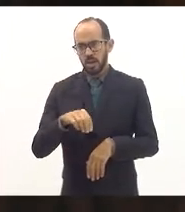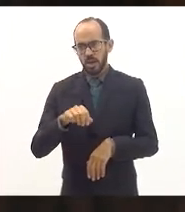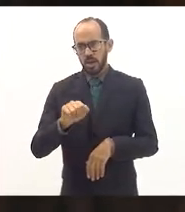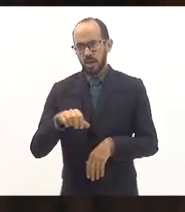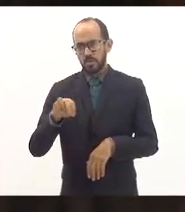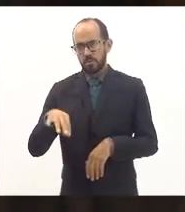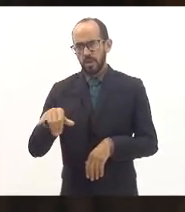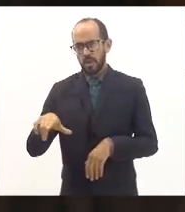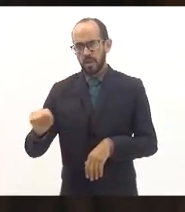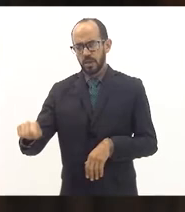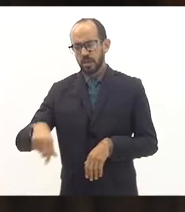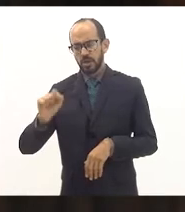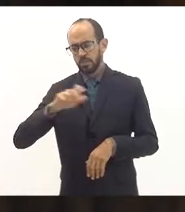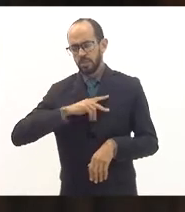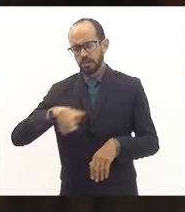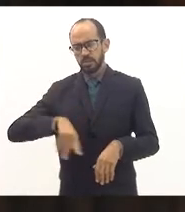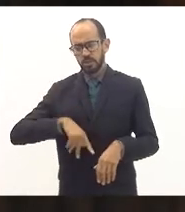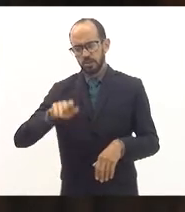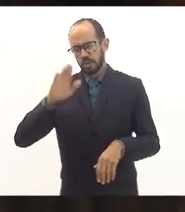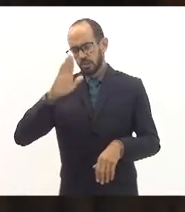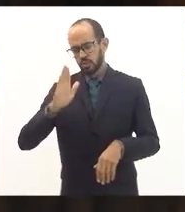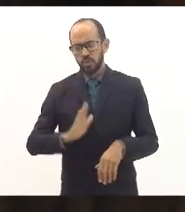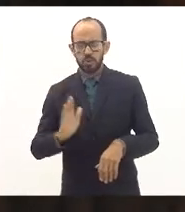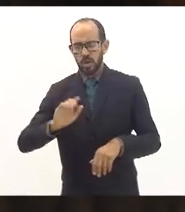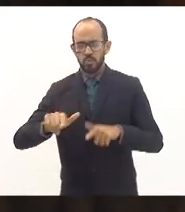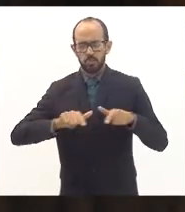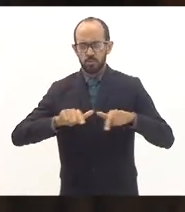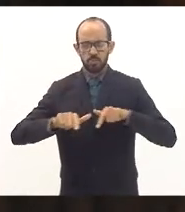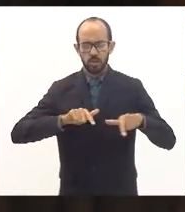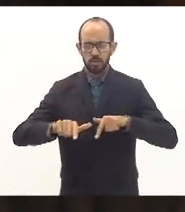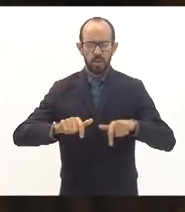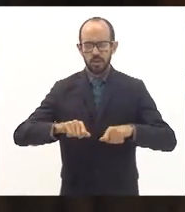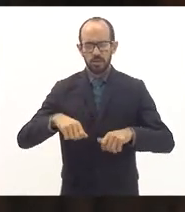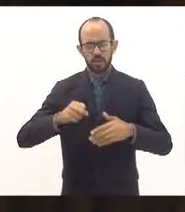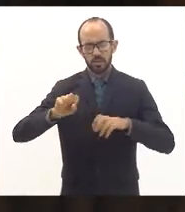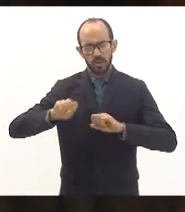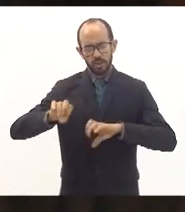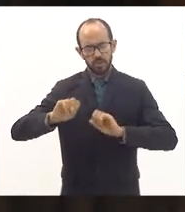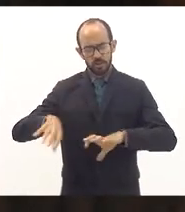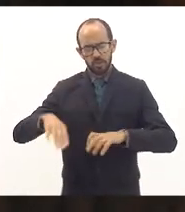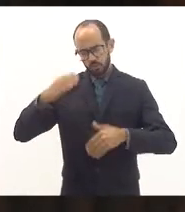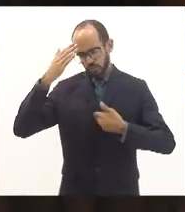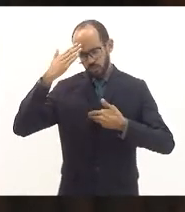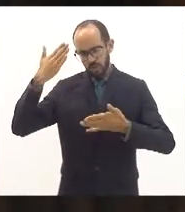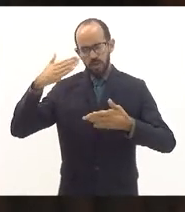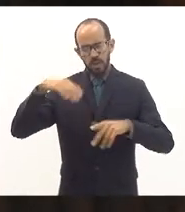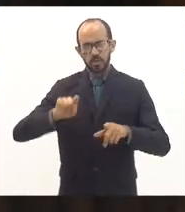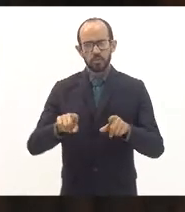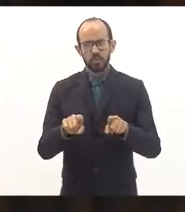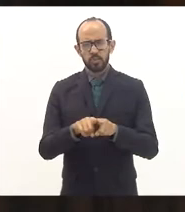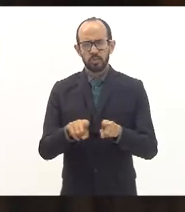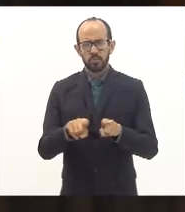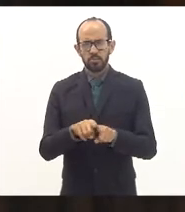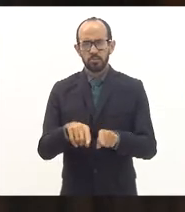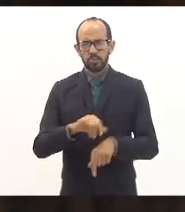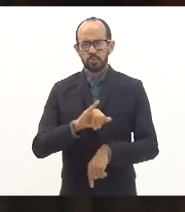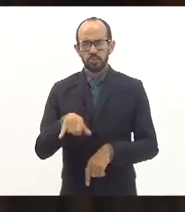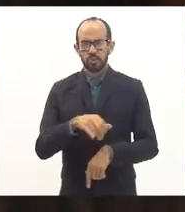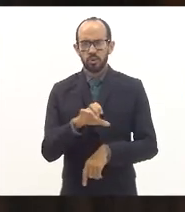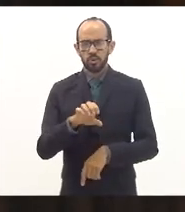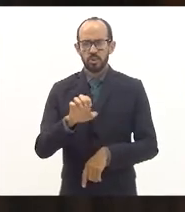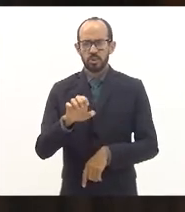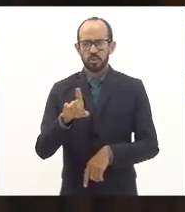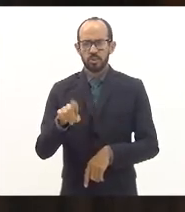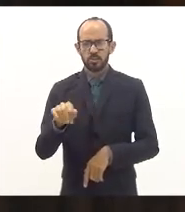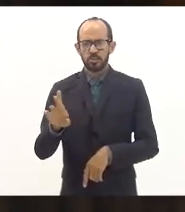presidente nacional do Movimento Trabalhista pela Educação. Obrigada, professora Maria Amélia. J. Edir,